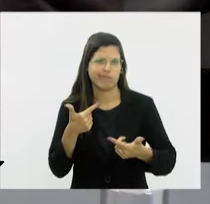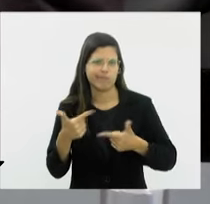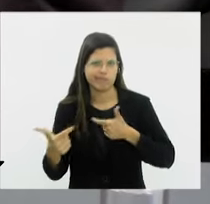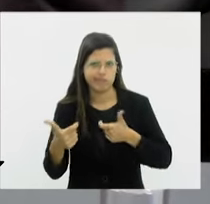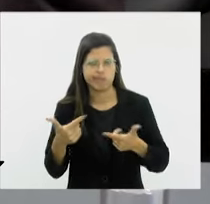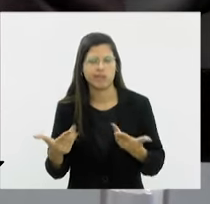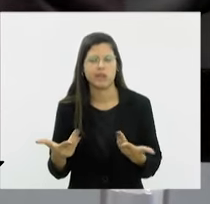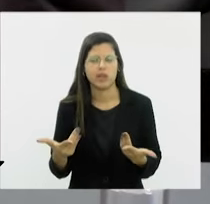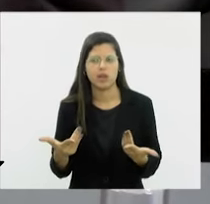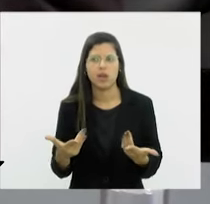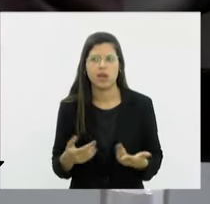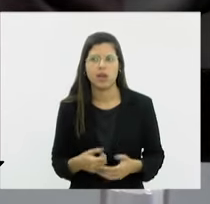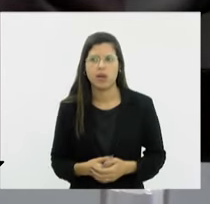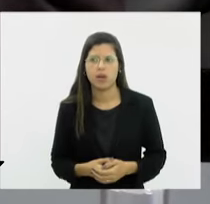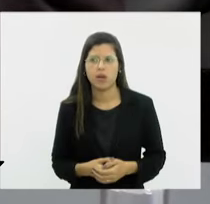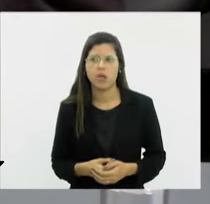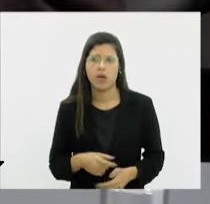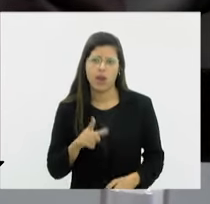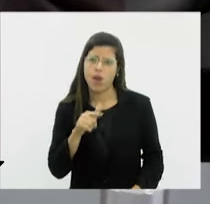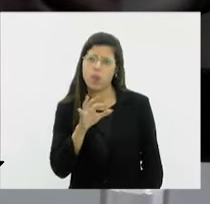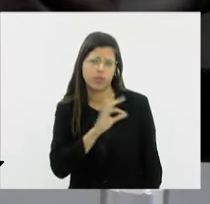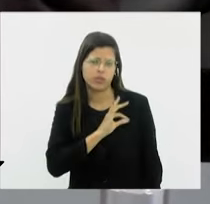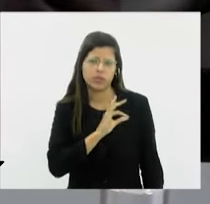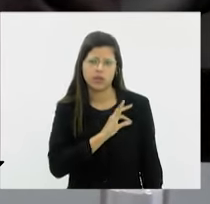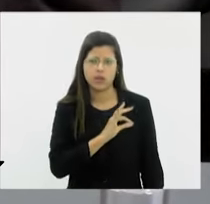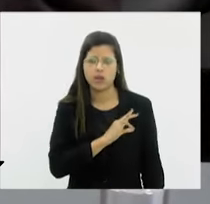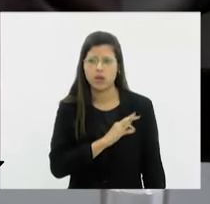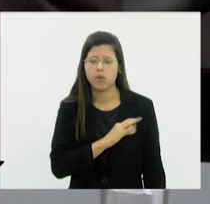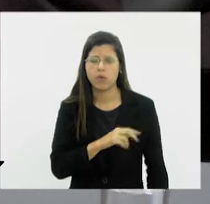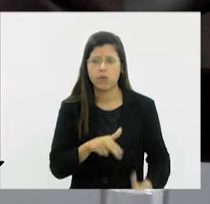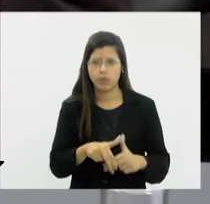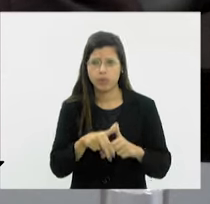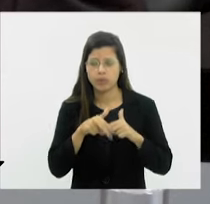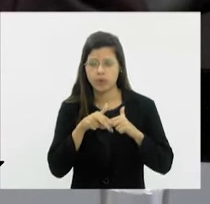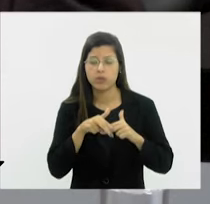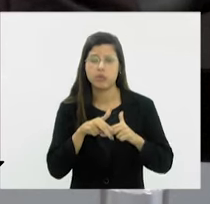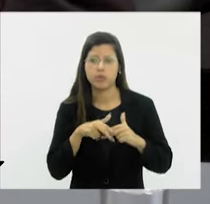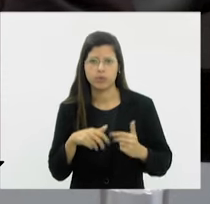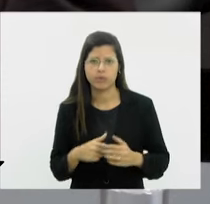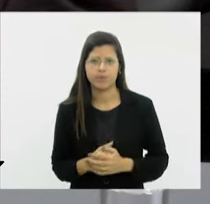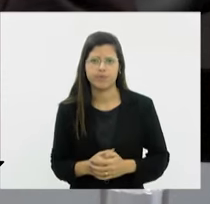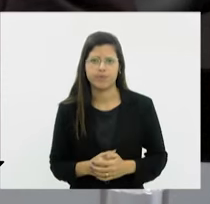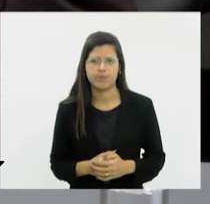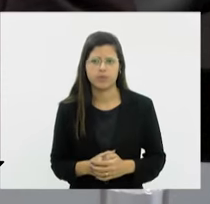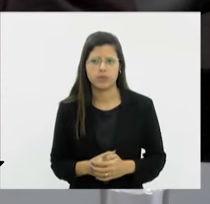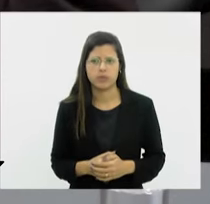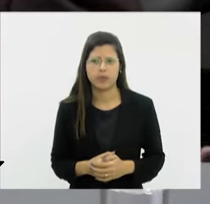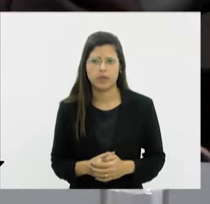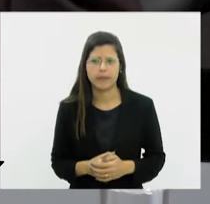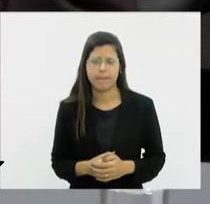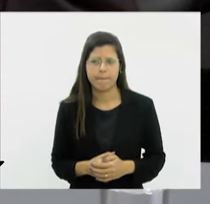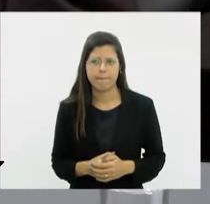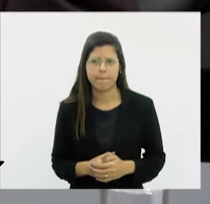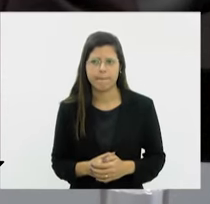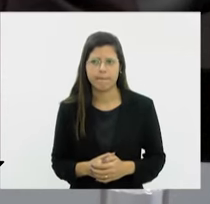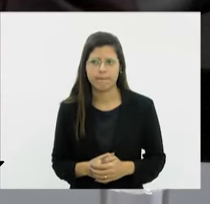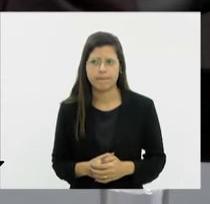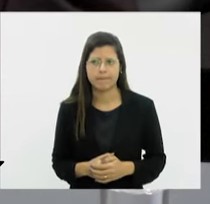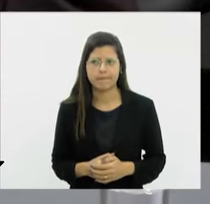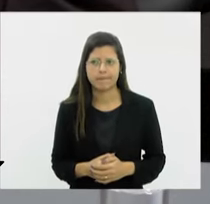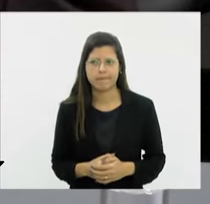ocorrência. É o policial. E é nesse sentido, e nessa direção... Estamos indo já,